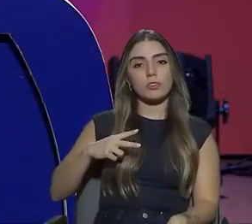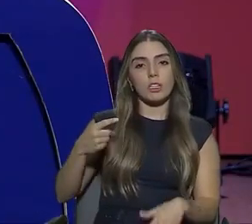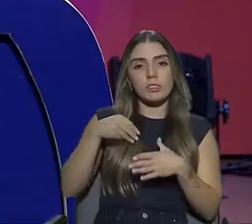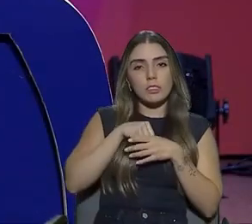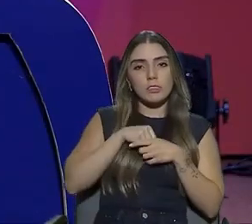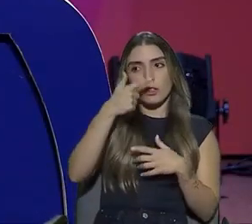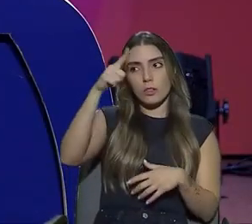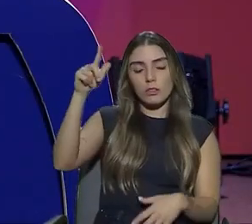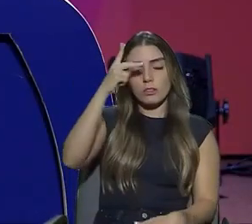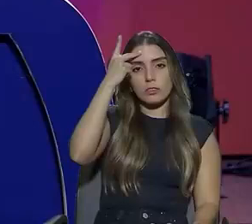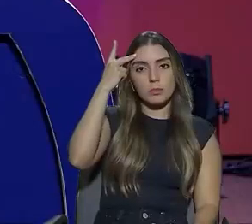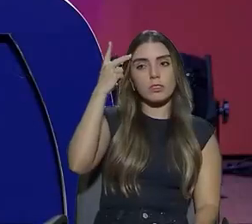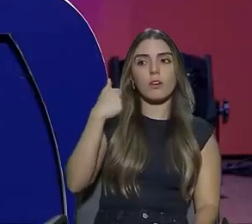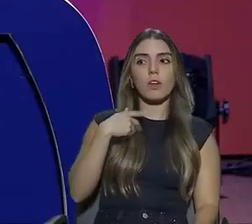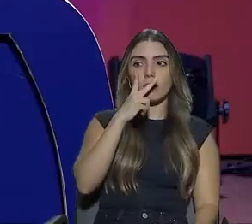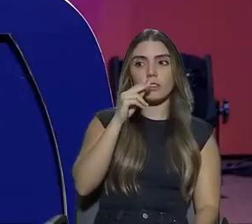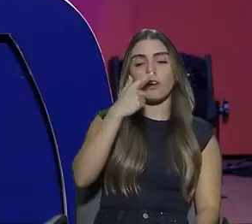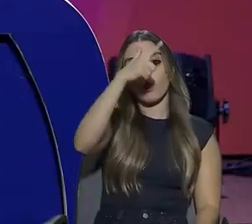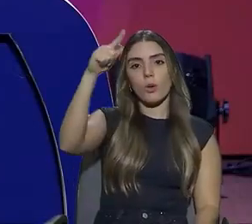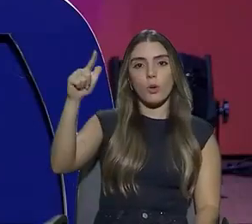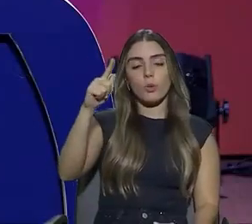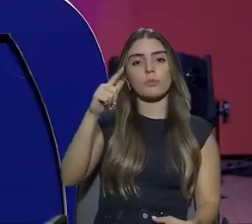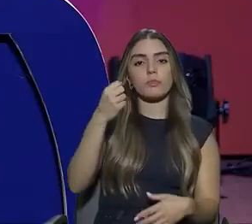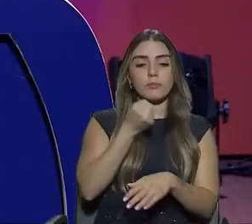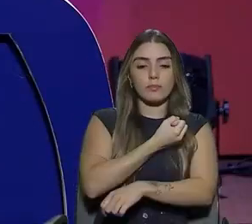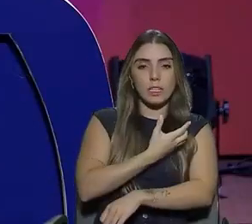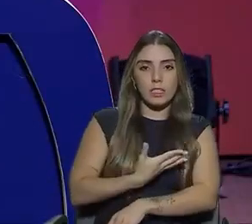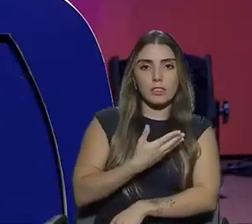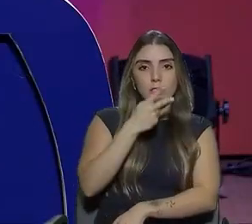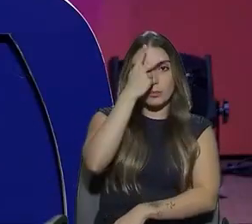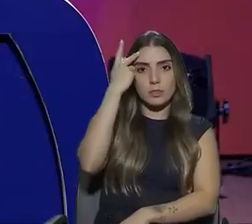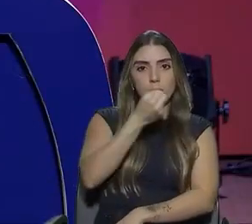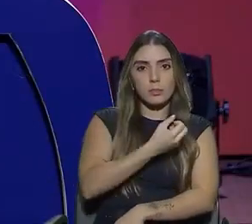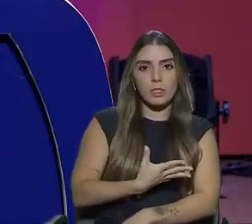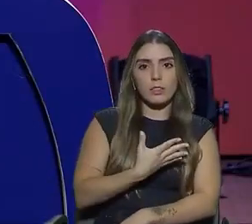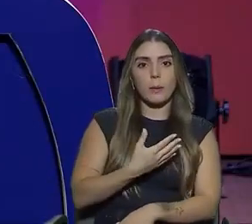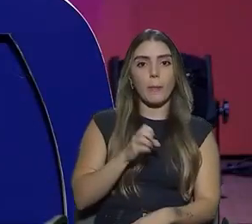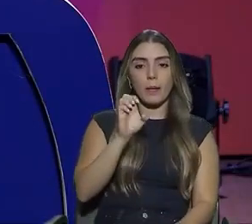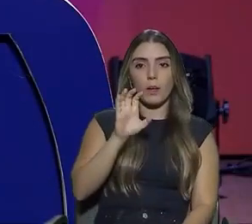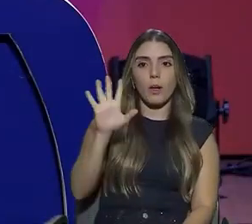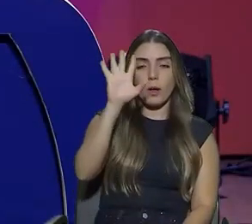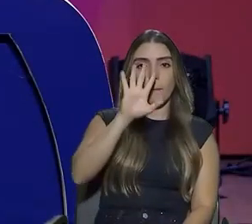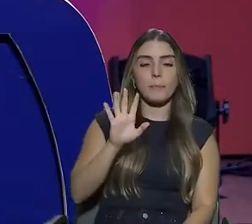outros eu estou colocando brancos, eurocêntricos e assim por diante, né? Ou seja, eu não me